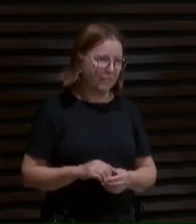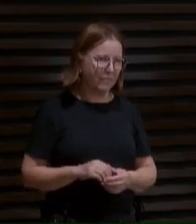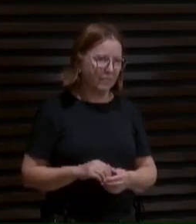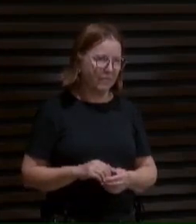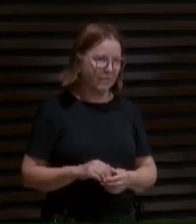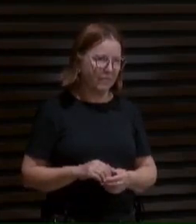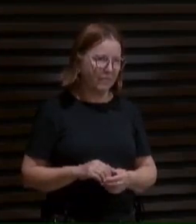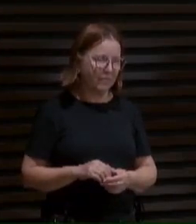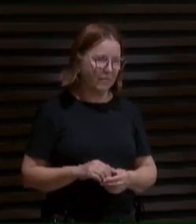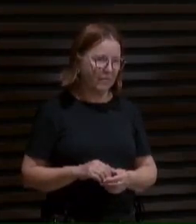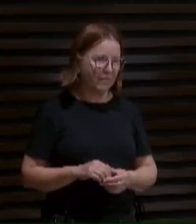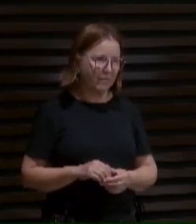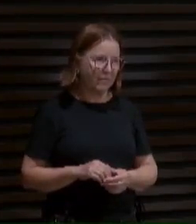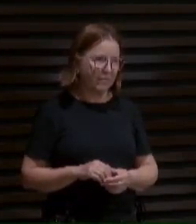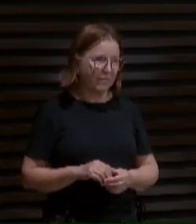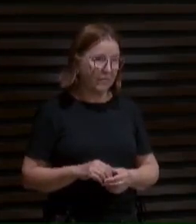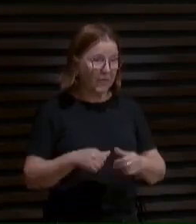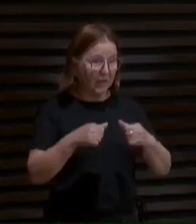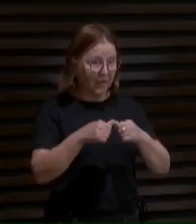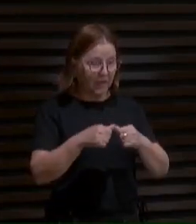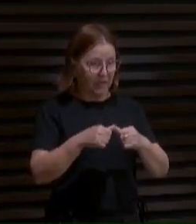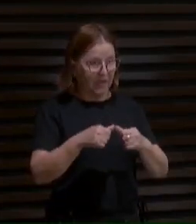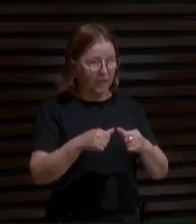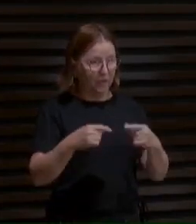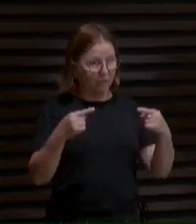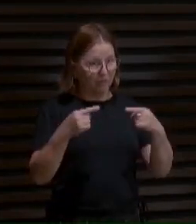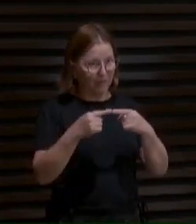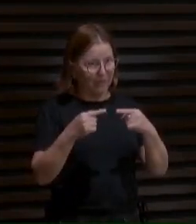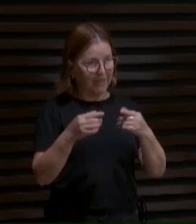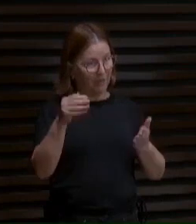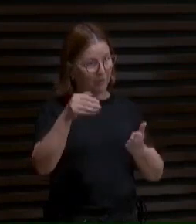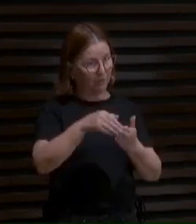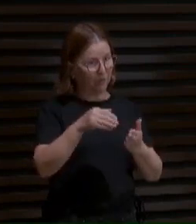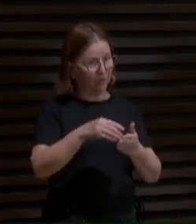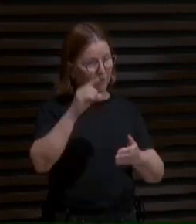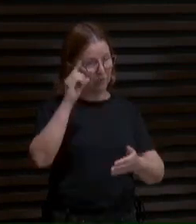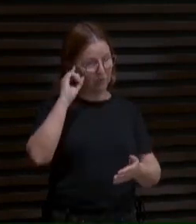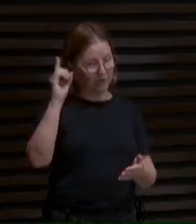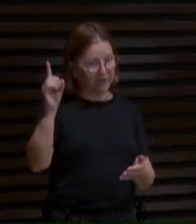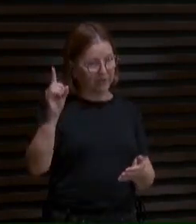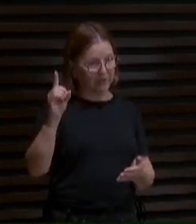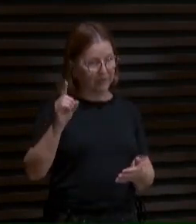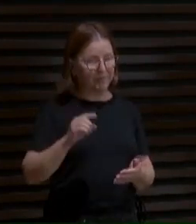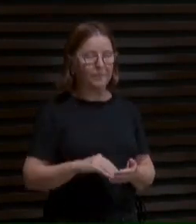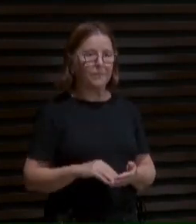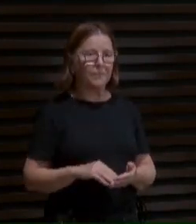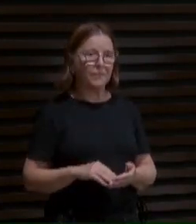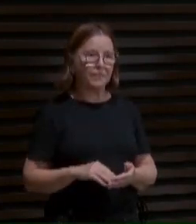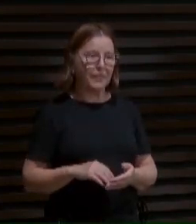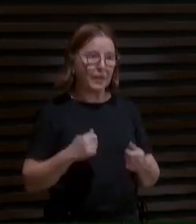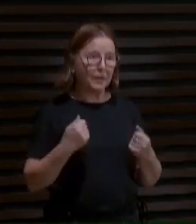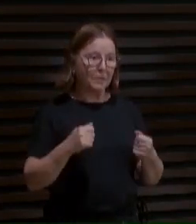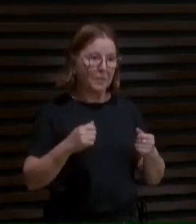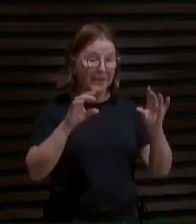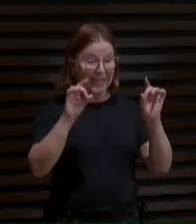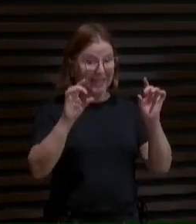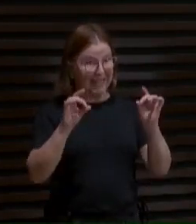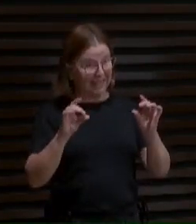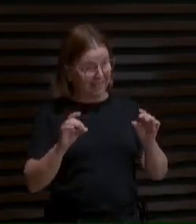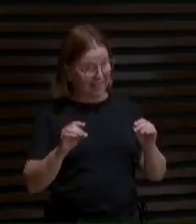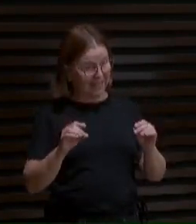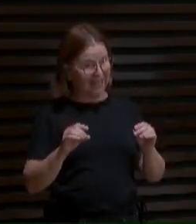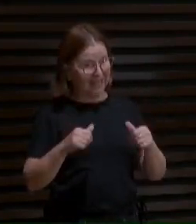Isso tem a ver com os últimos dias. Nós vamos detalhar o assunto, porque é um assunto denso,